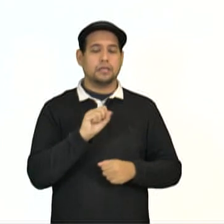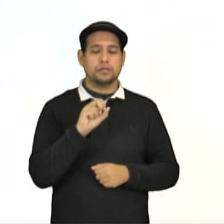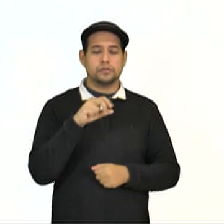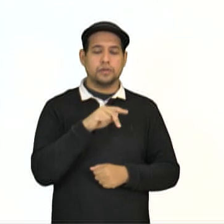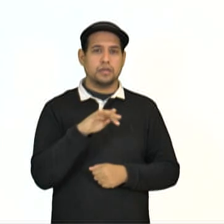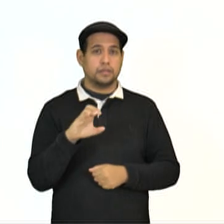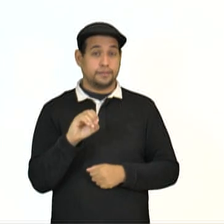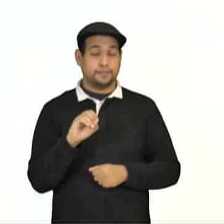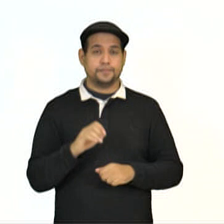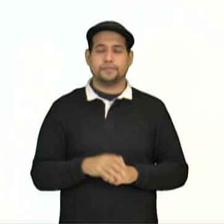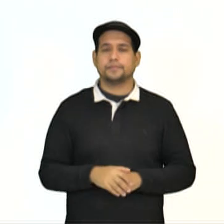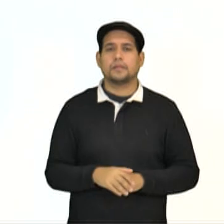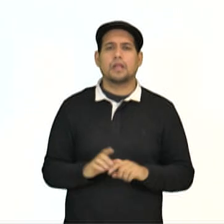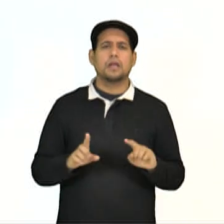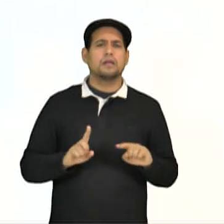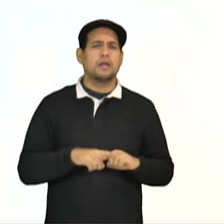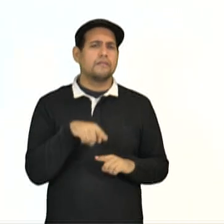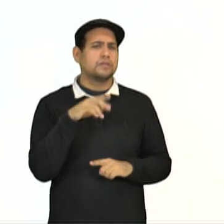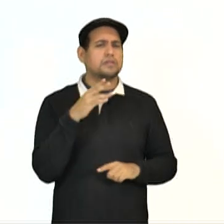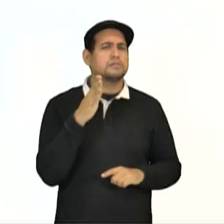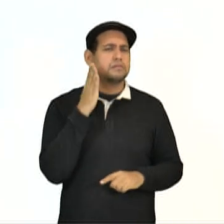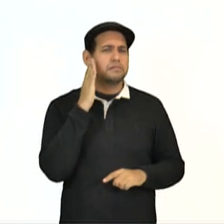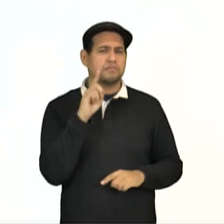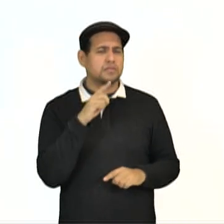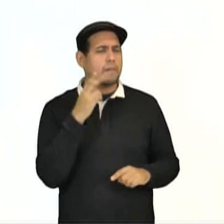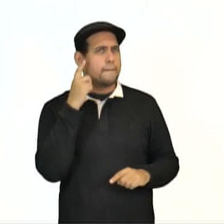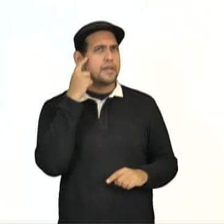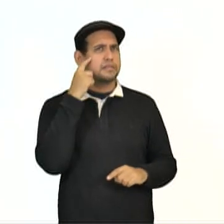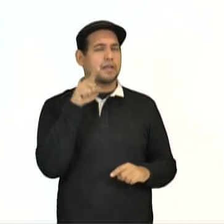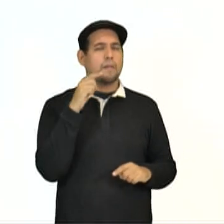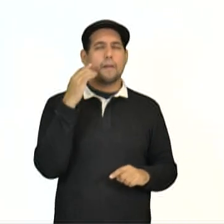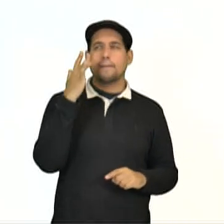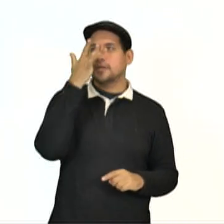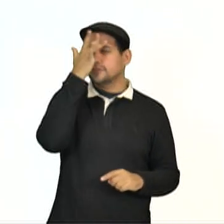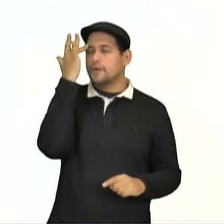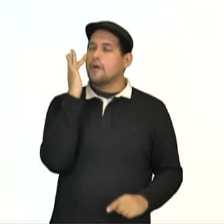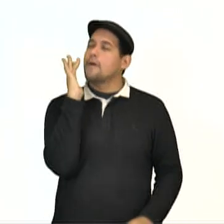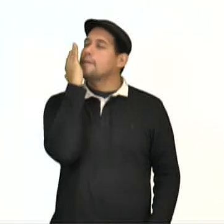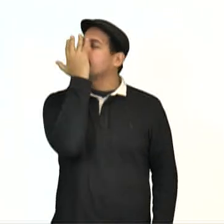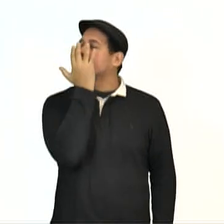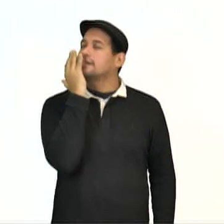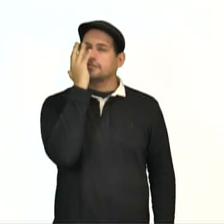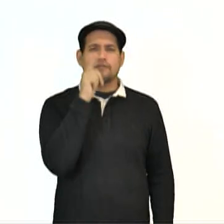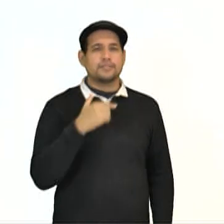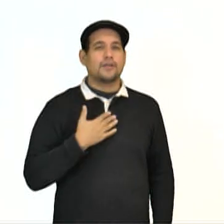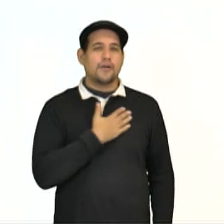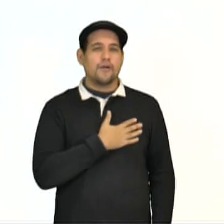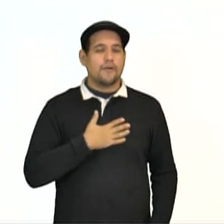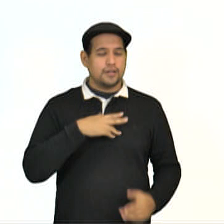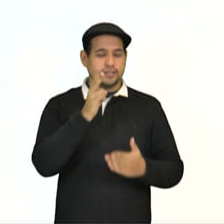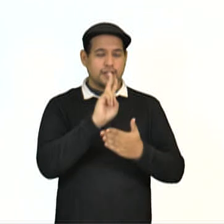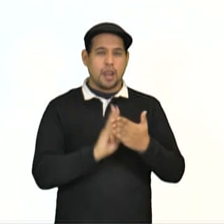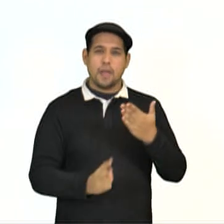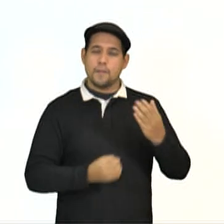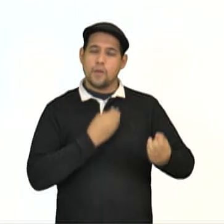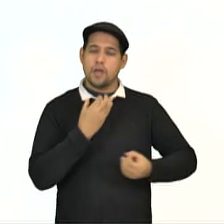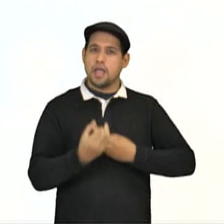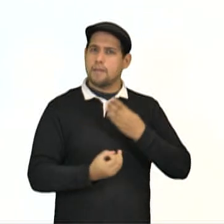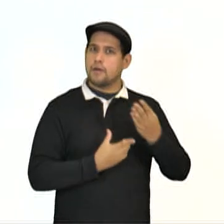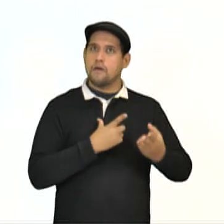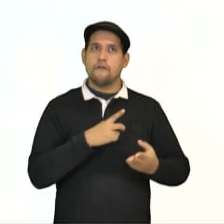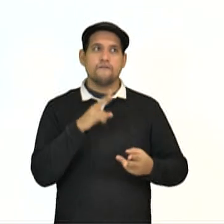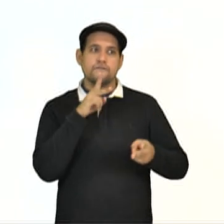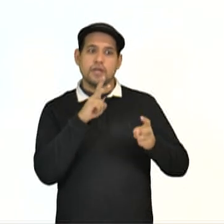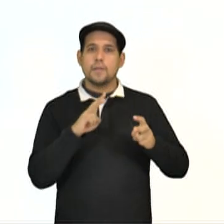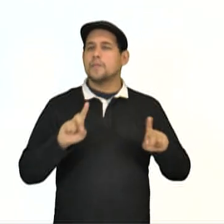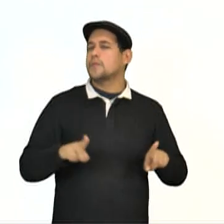soneto. Você se considera uma pessoa romântica? Gosta de ler poemas ou ouvir